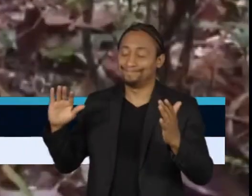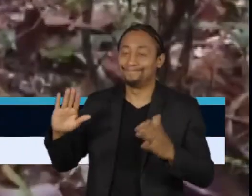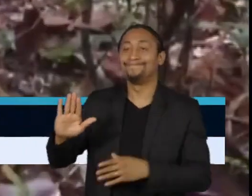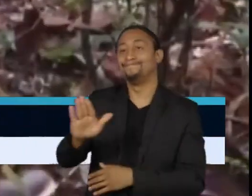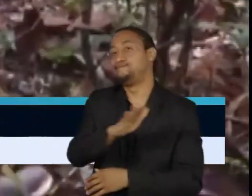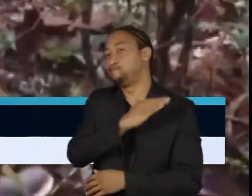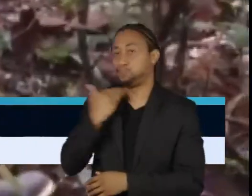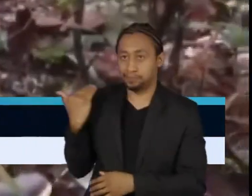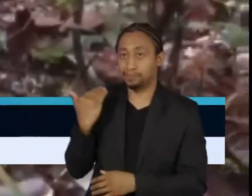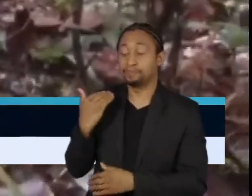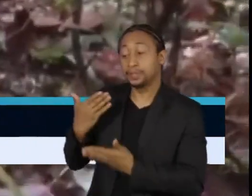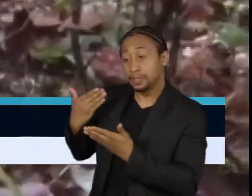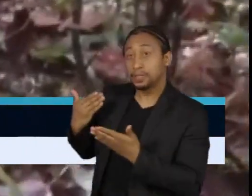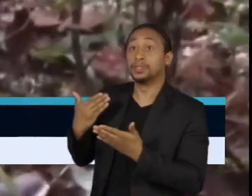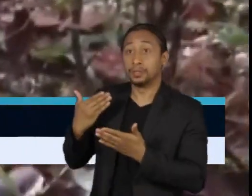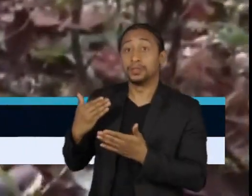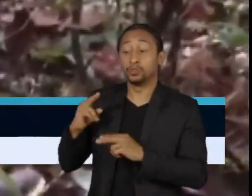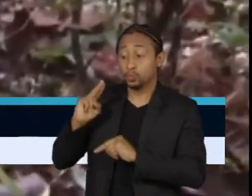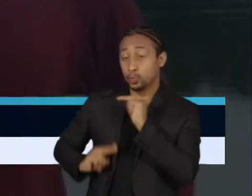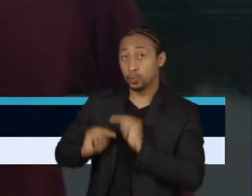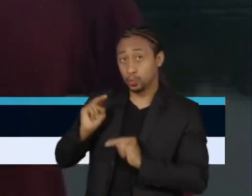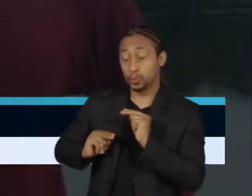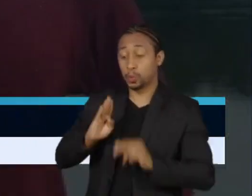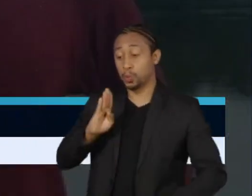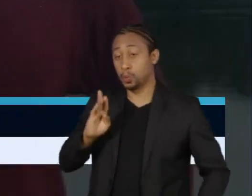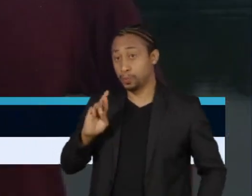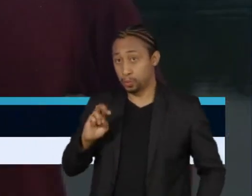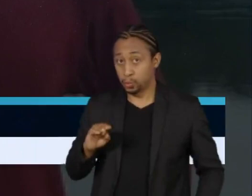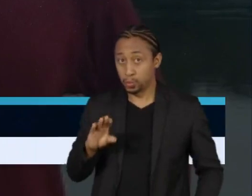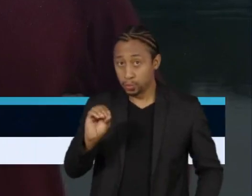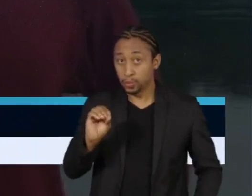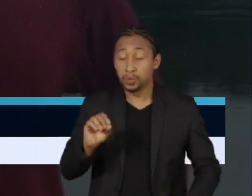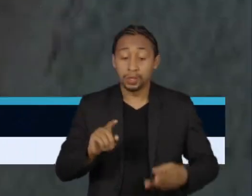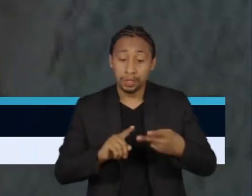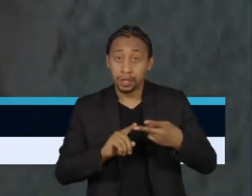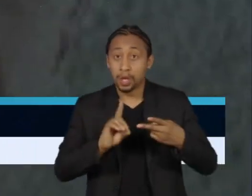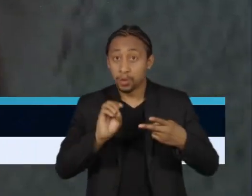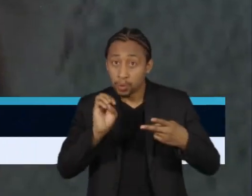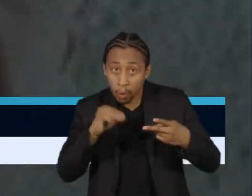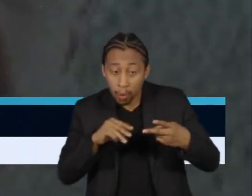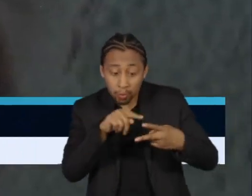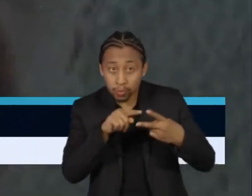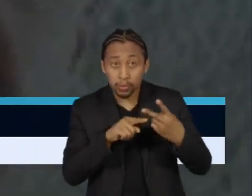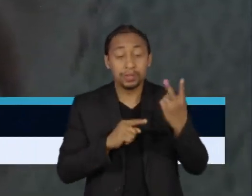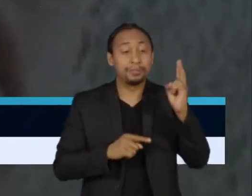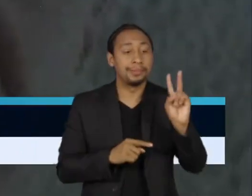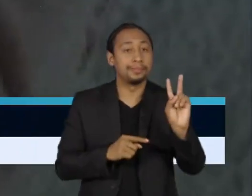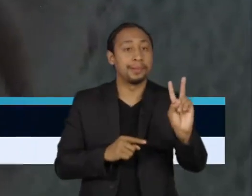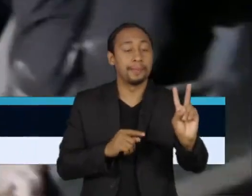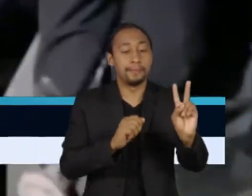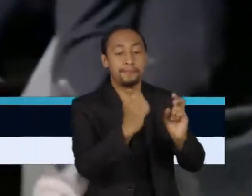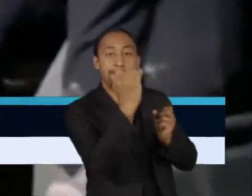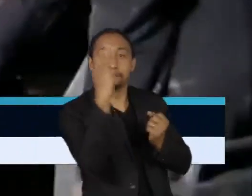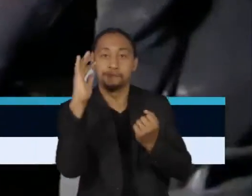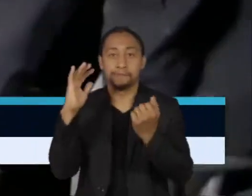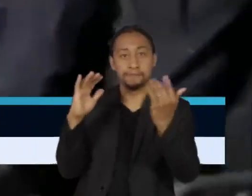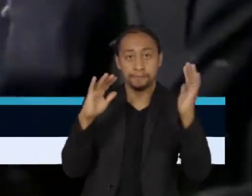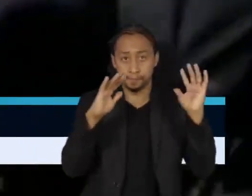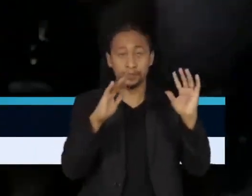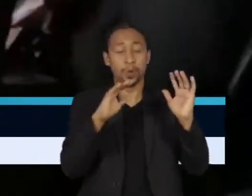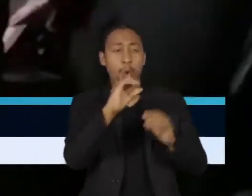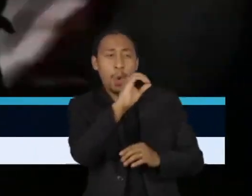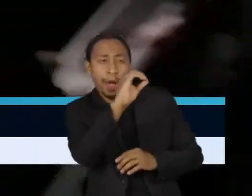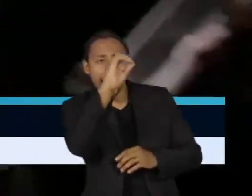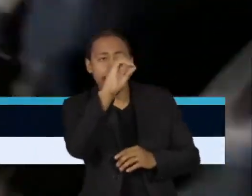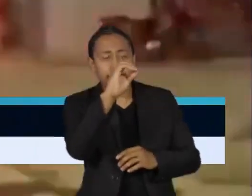Em junho, o indigenista Bruno Pereira e o jornalista inglês Don Phillips estavam na terra indígena Vale do Javari, no oeste do